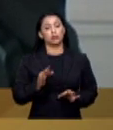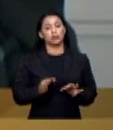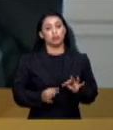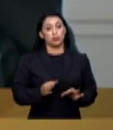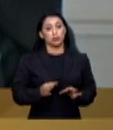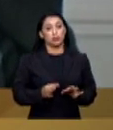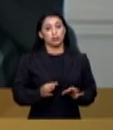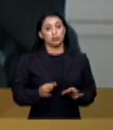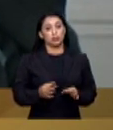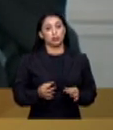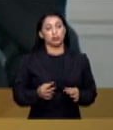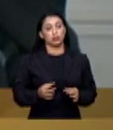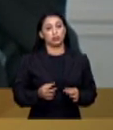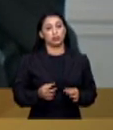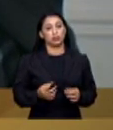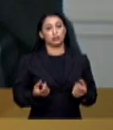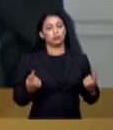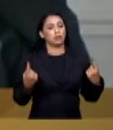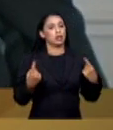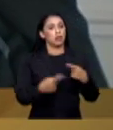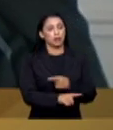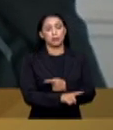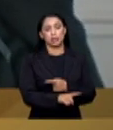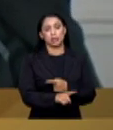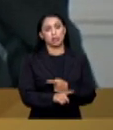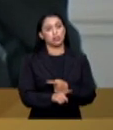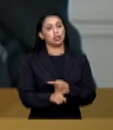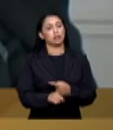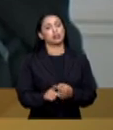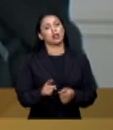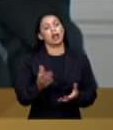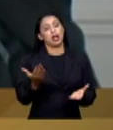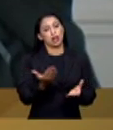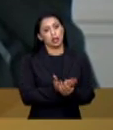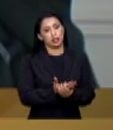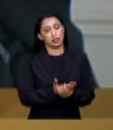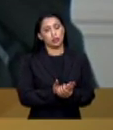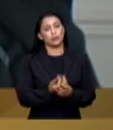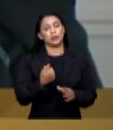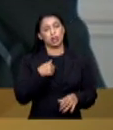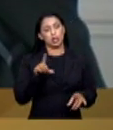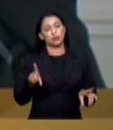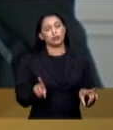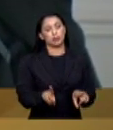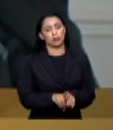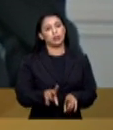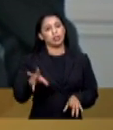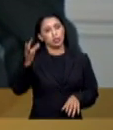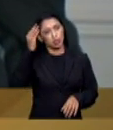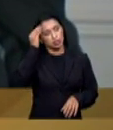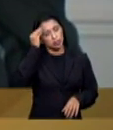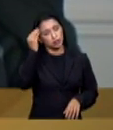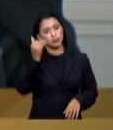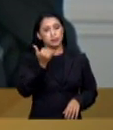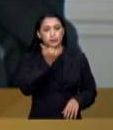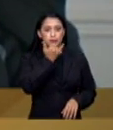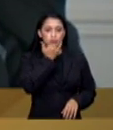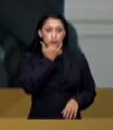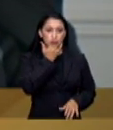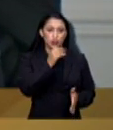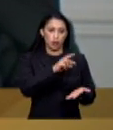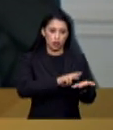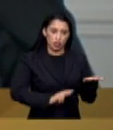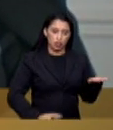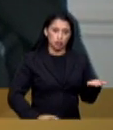aspecto improcedente a ação. Da mesma forma, entendo, indo todas as vênias ao eminente ministro